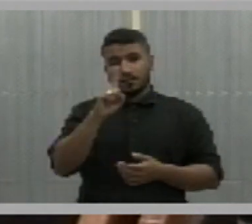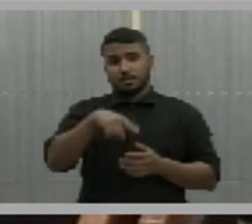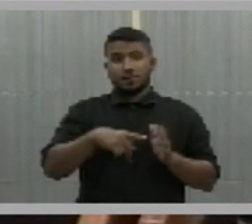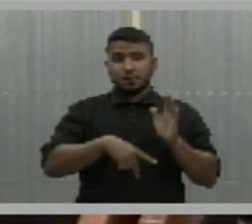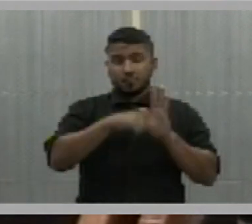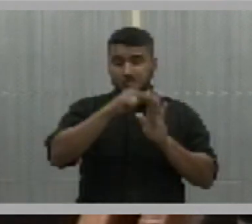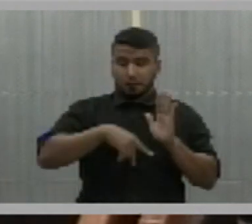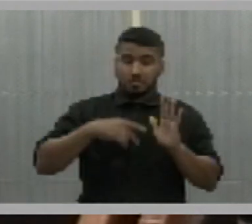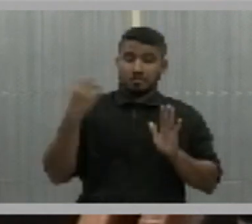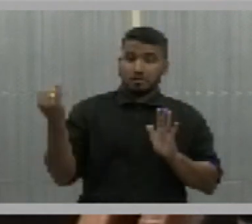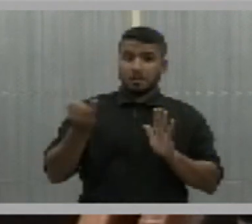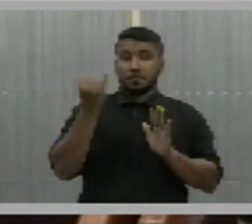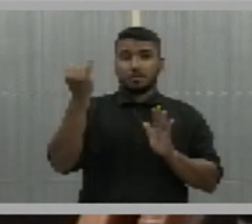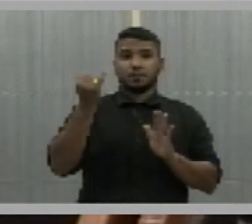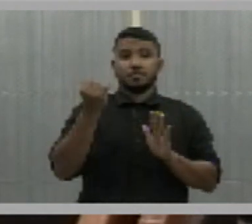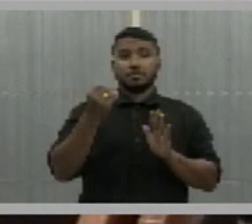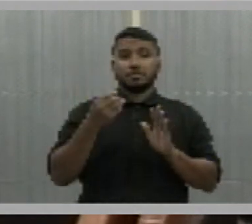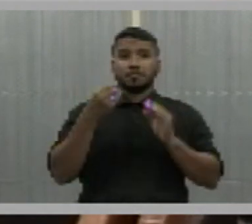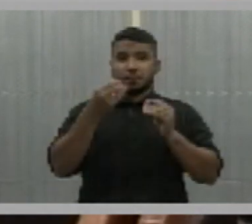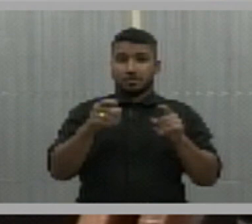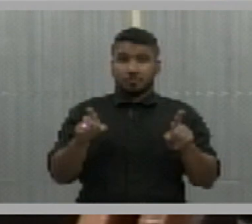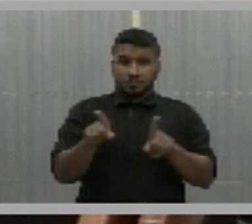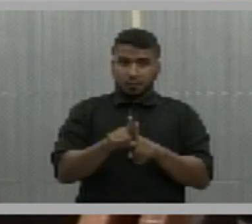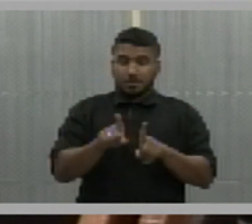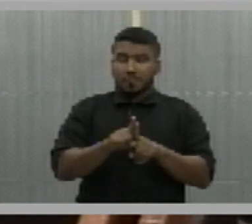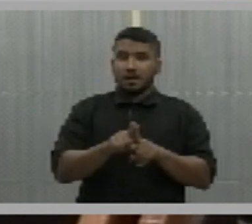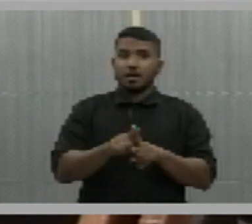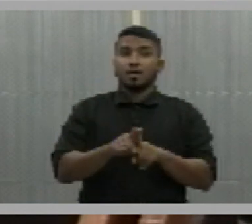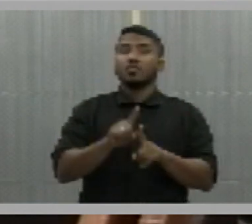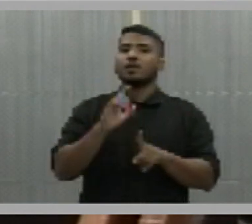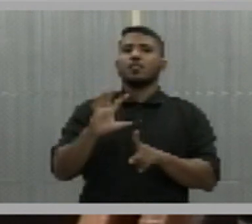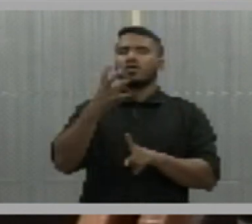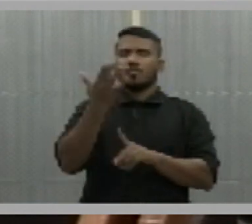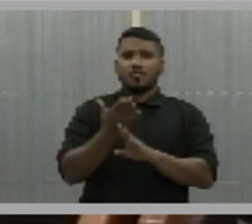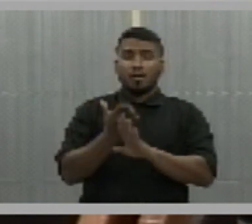programa fundamental, que também foi desaquecido